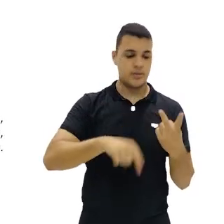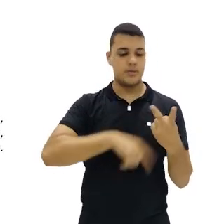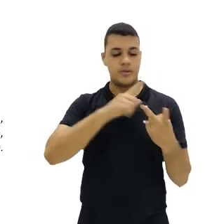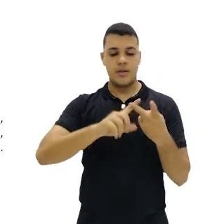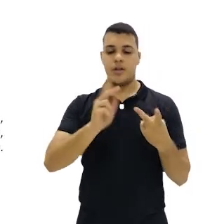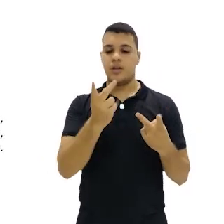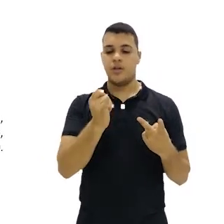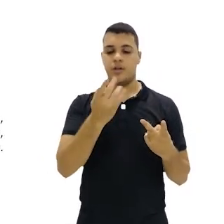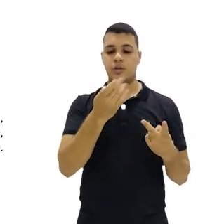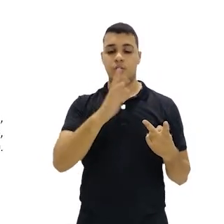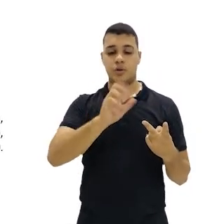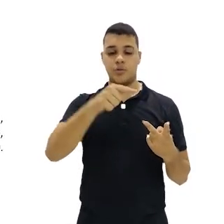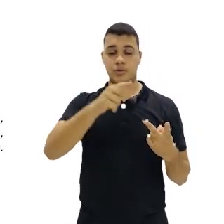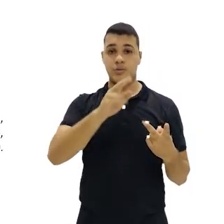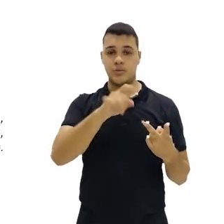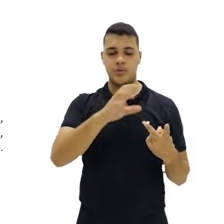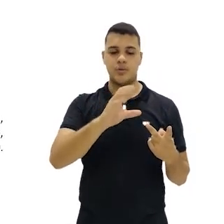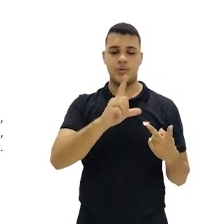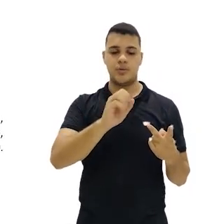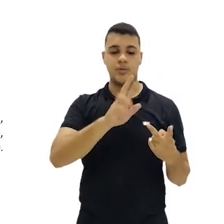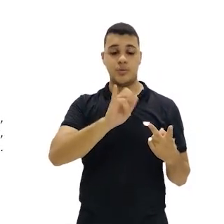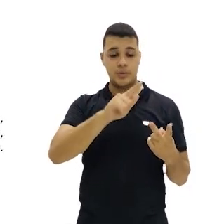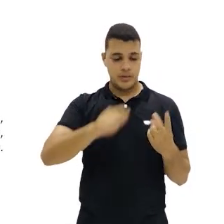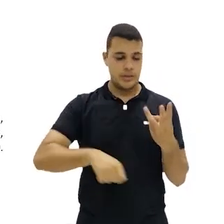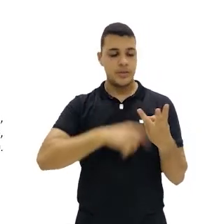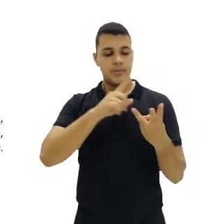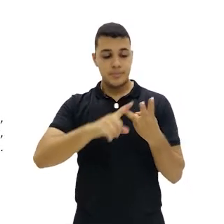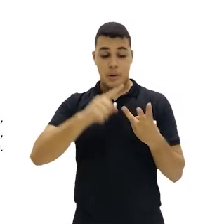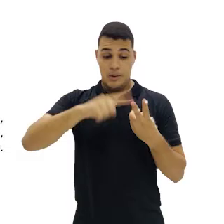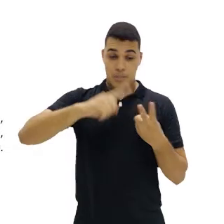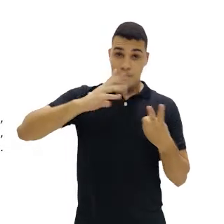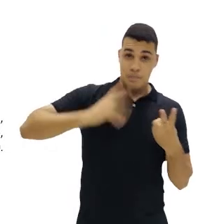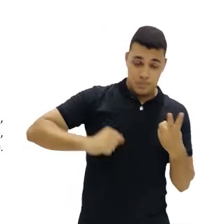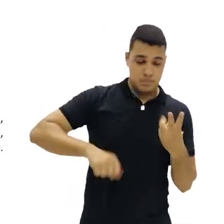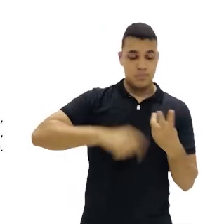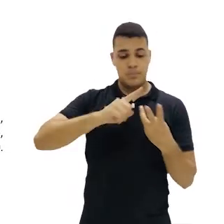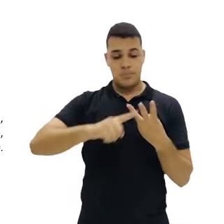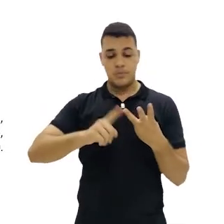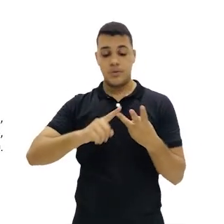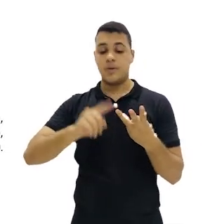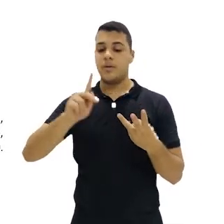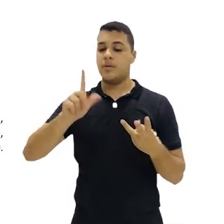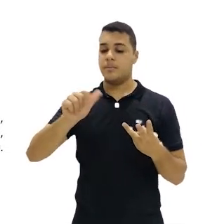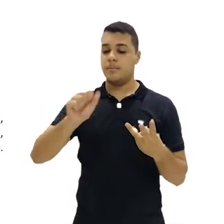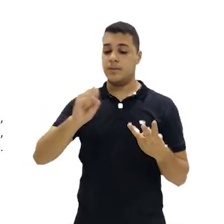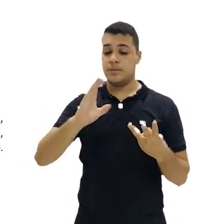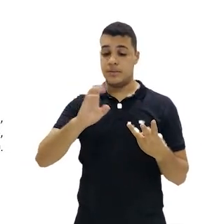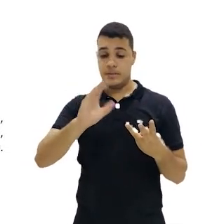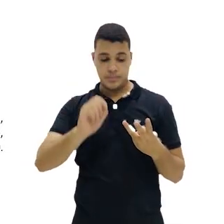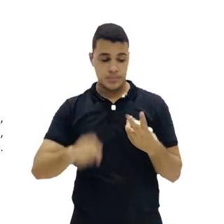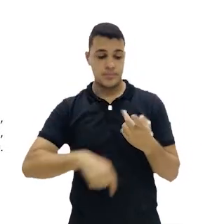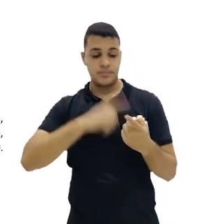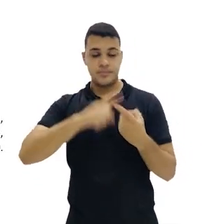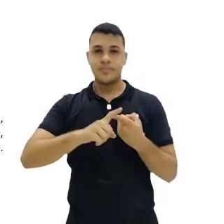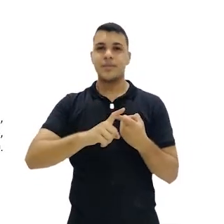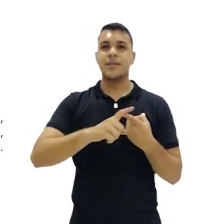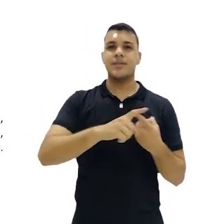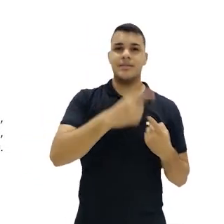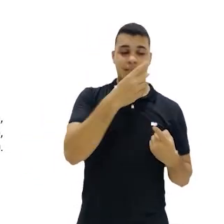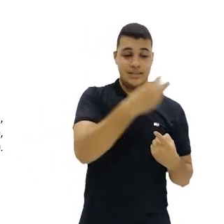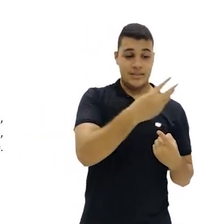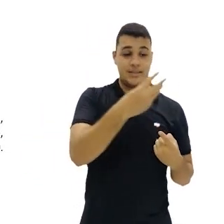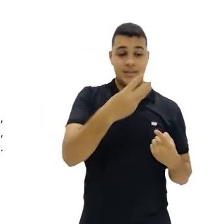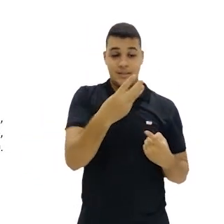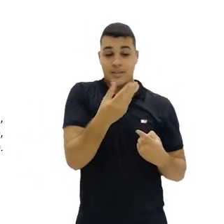Então, 339 pacientes com doença leve a moderada foram internados e foram